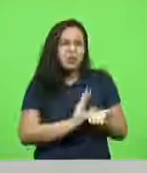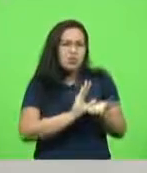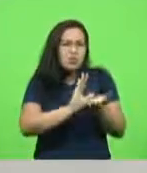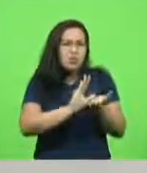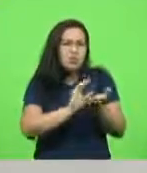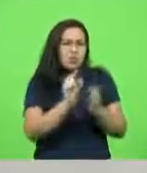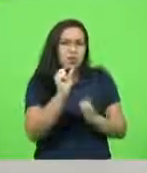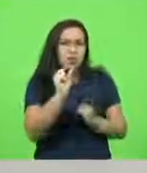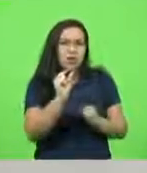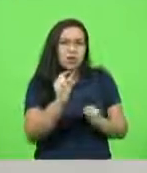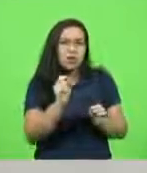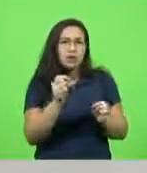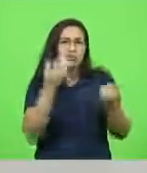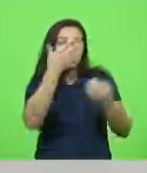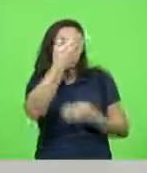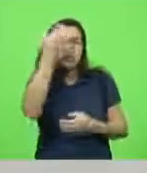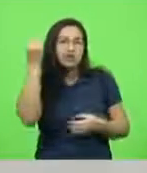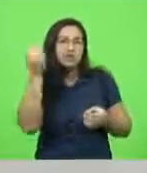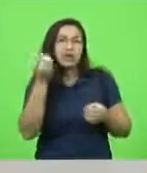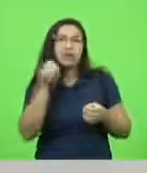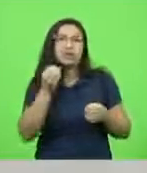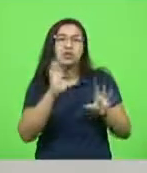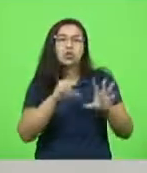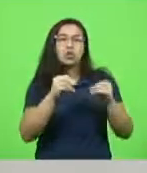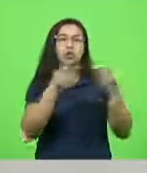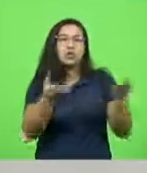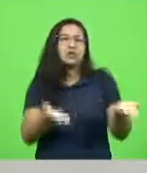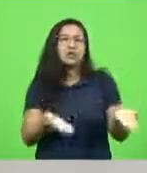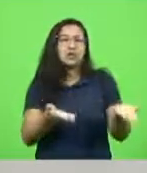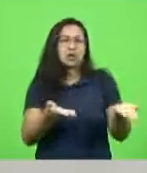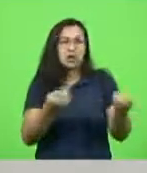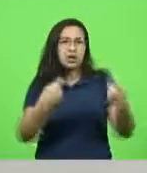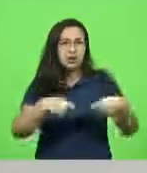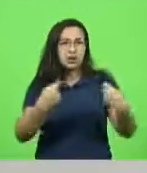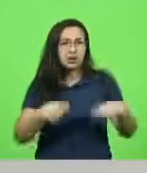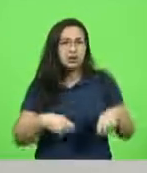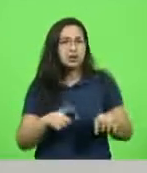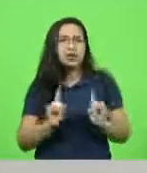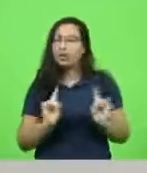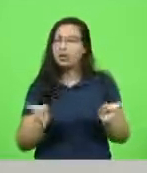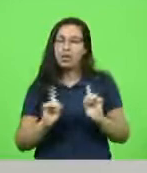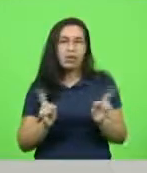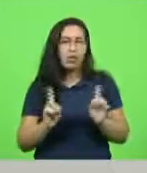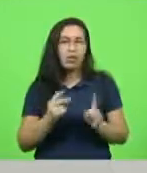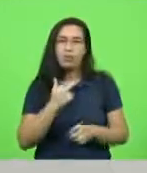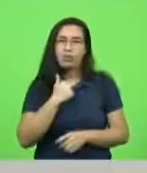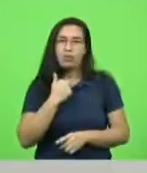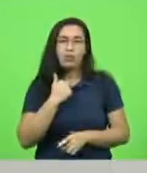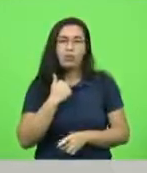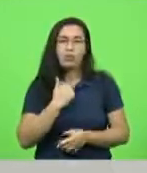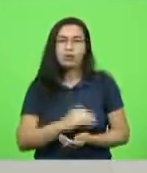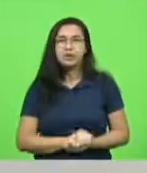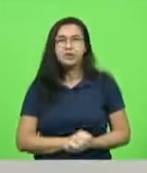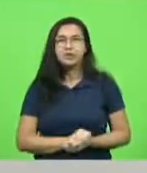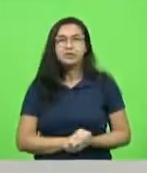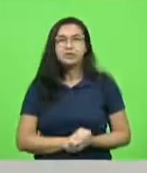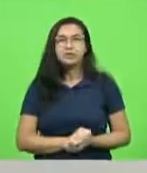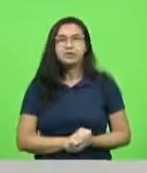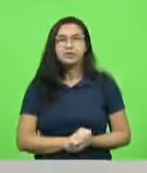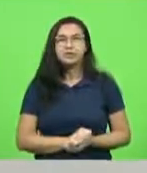deixou de em todas as prioridades estaduais estão Isso não pode acontecer